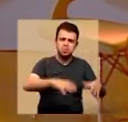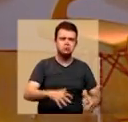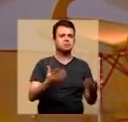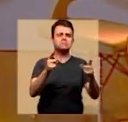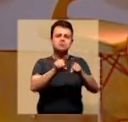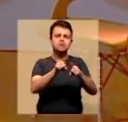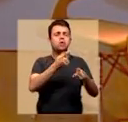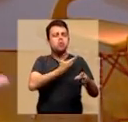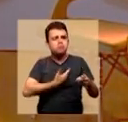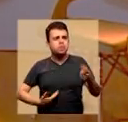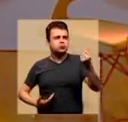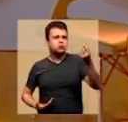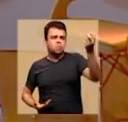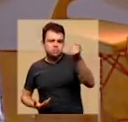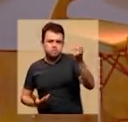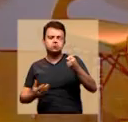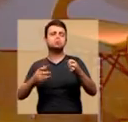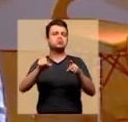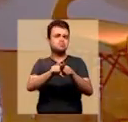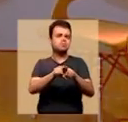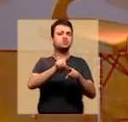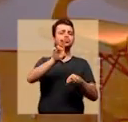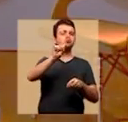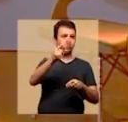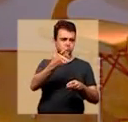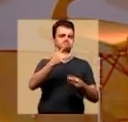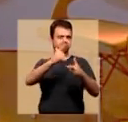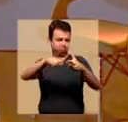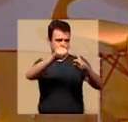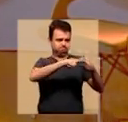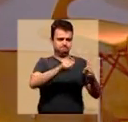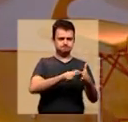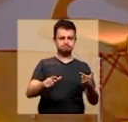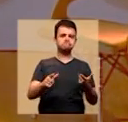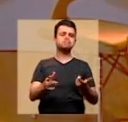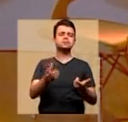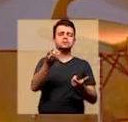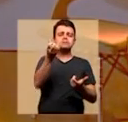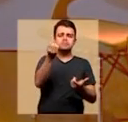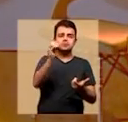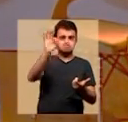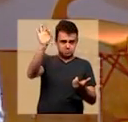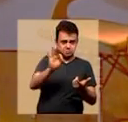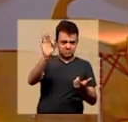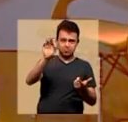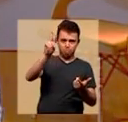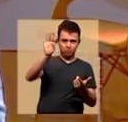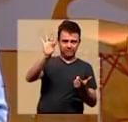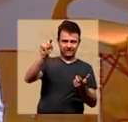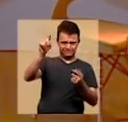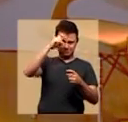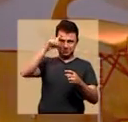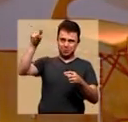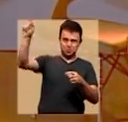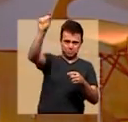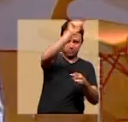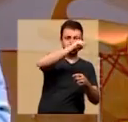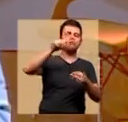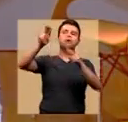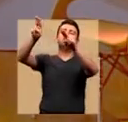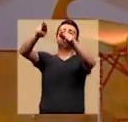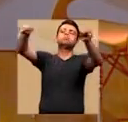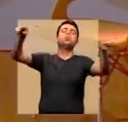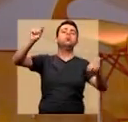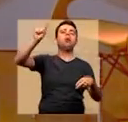Eles geram ainda impactos na Previdência e no Sistema Único de Saúde. Para se ter uma ideia, quase 60% das UTIs do país